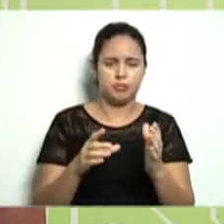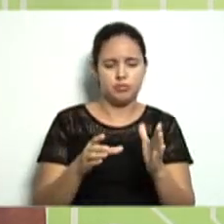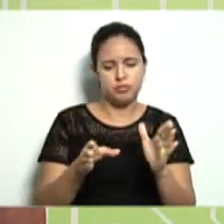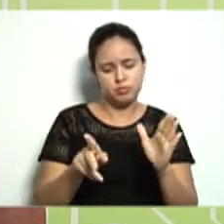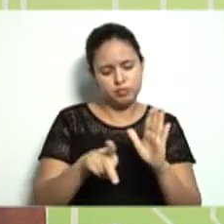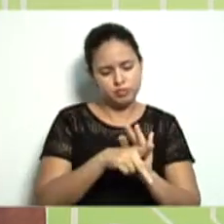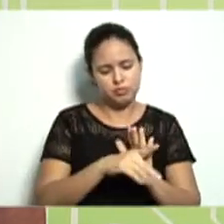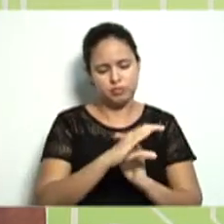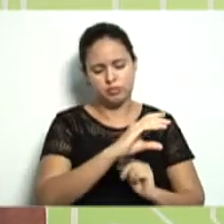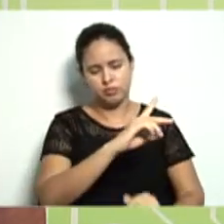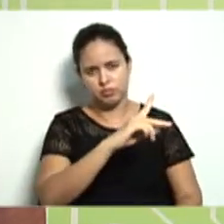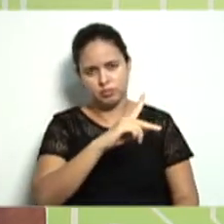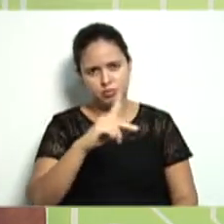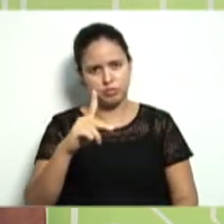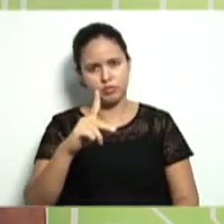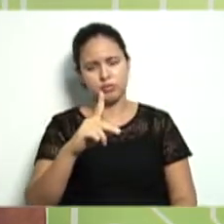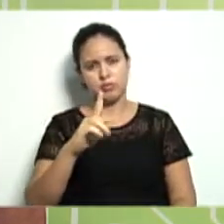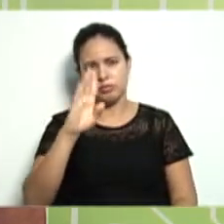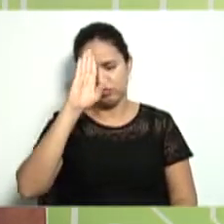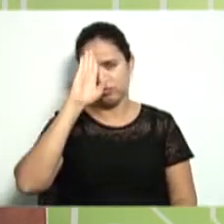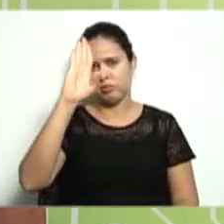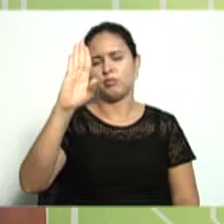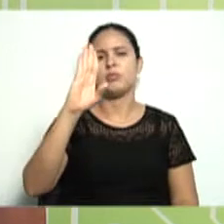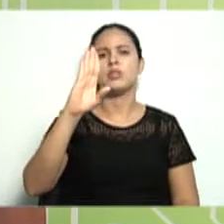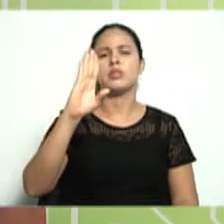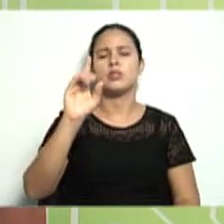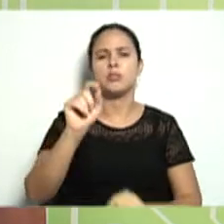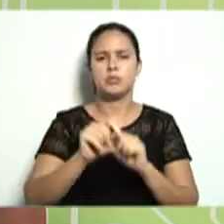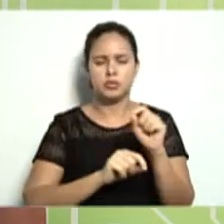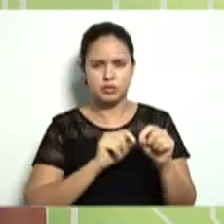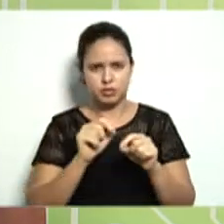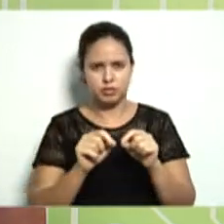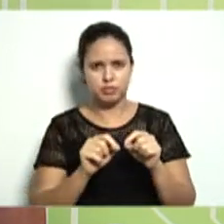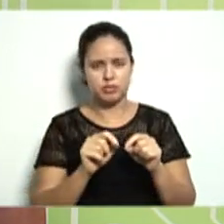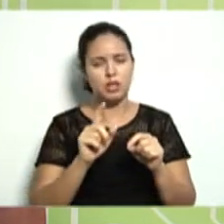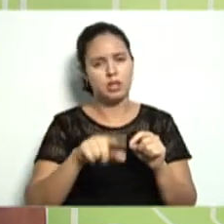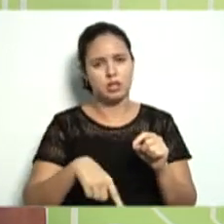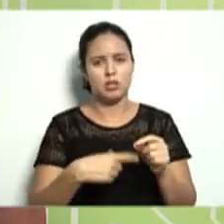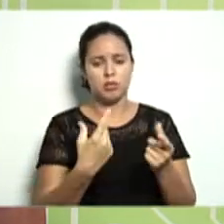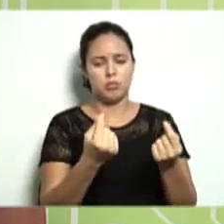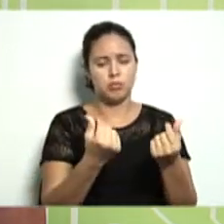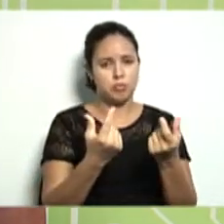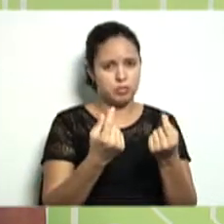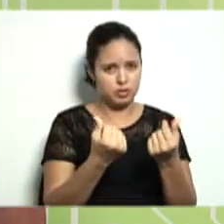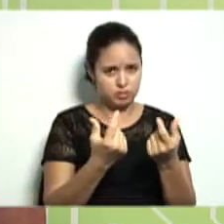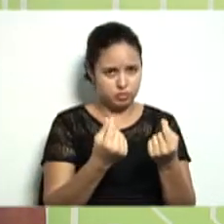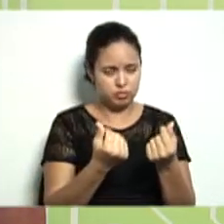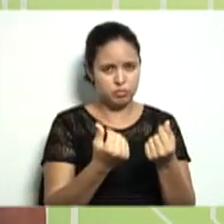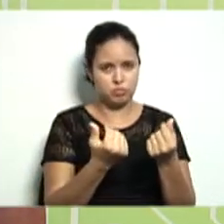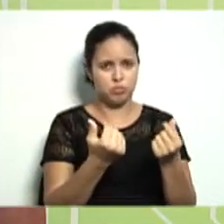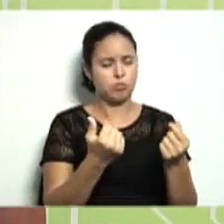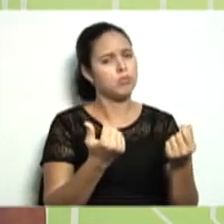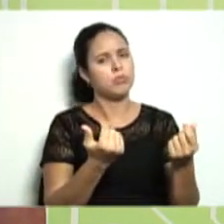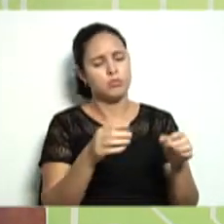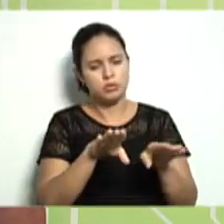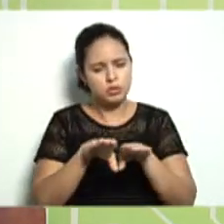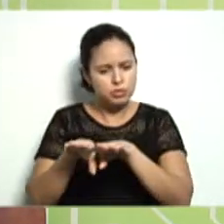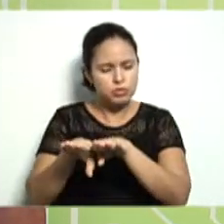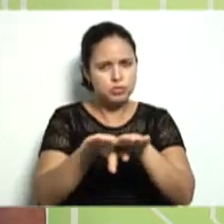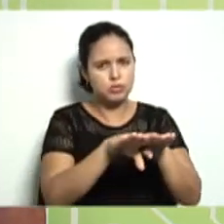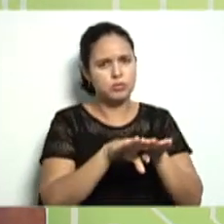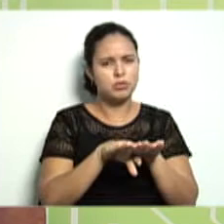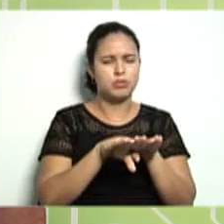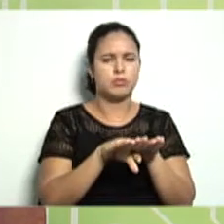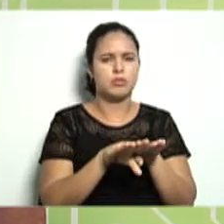cooperativismo, da filosofia cooperativista, é o preço justo. Quando eu penso só no lucro, eu